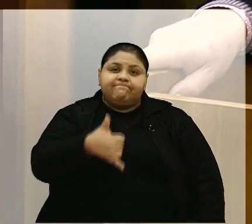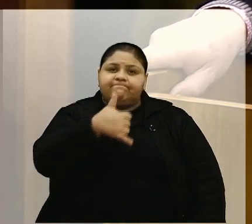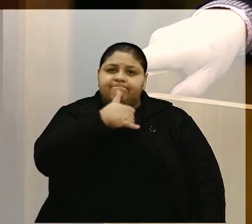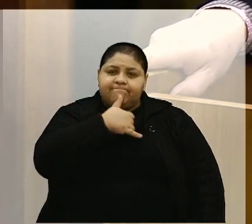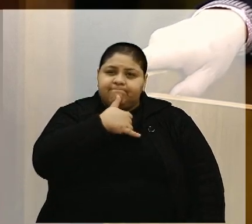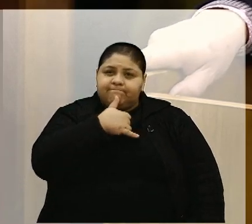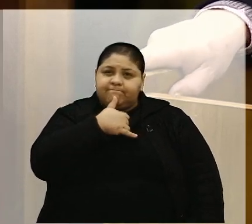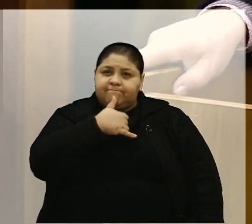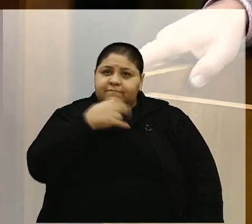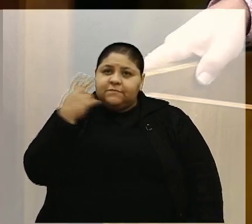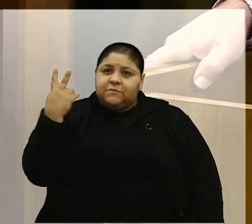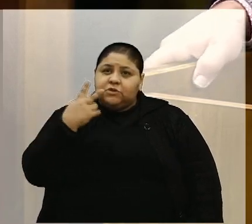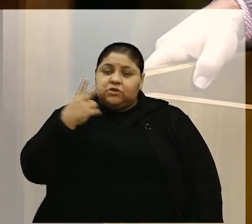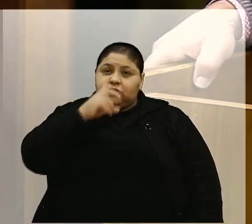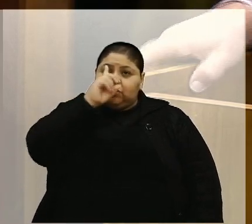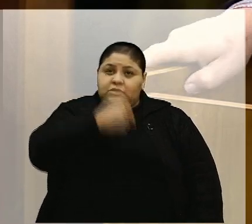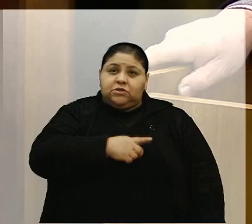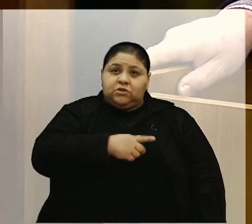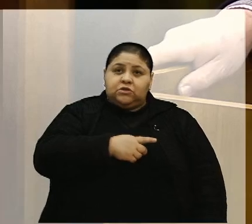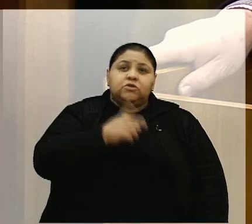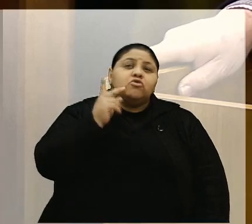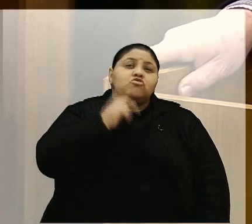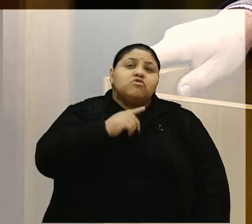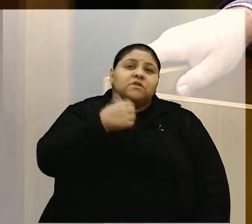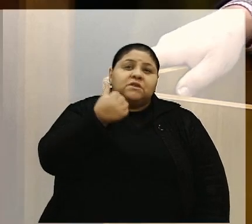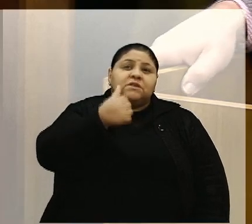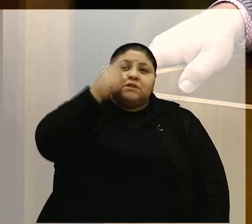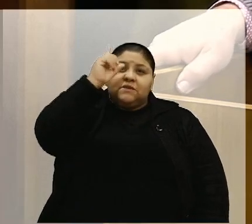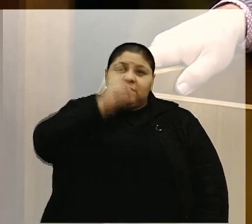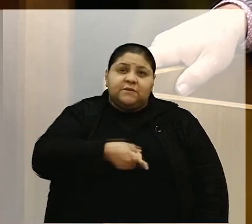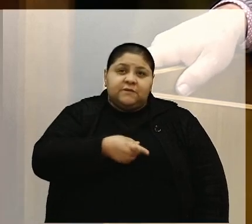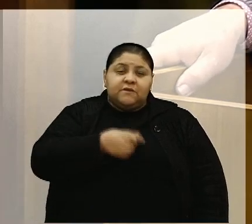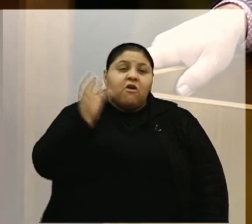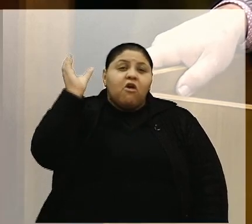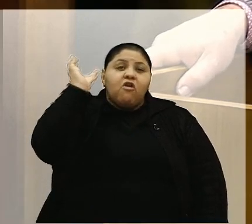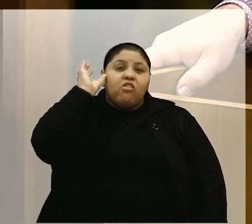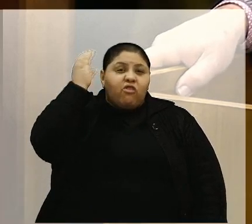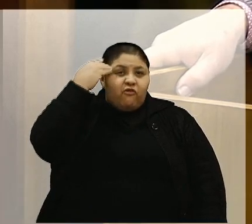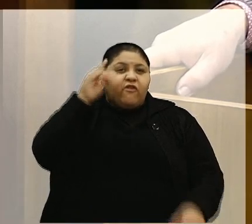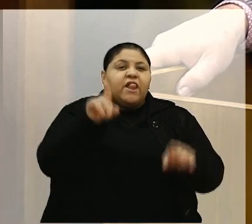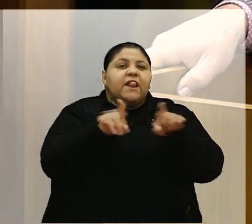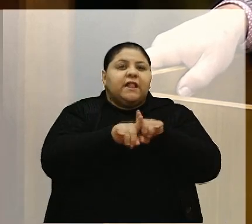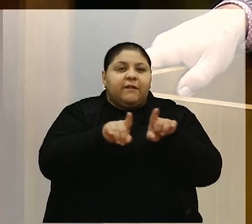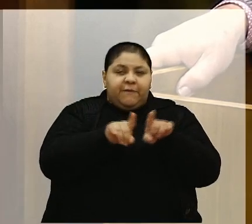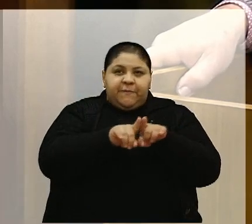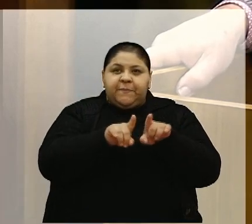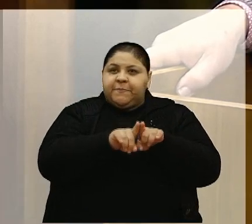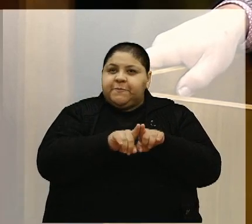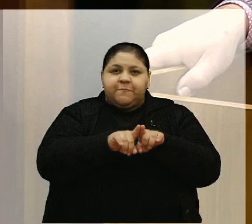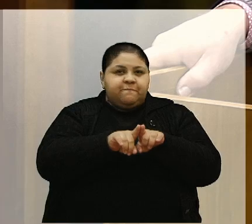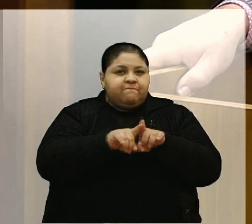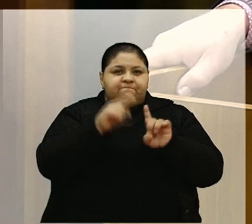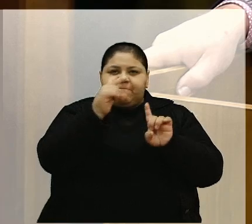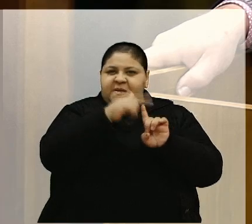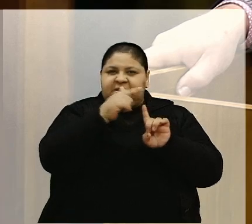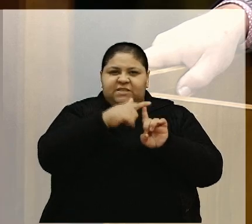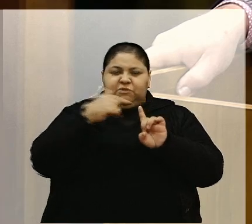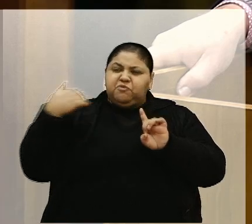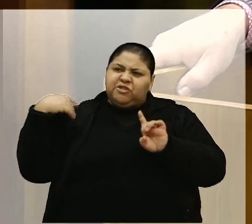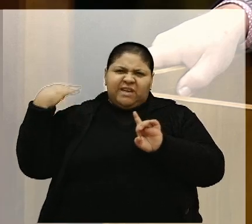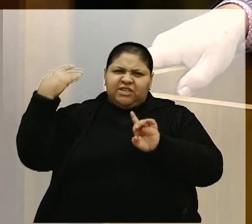mandato, o Renato tem 6 mandatos, Felipe tem mais. Esse tipo de caminhada eu não quero para mim.